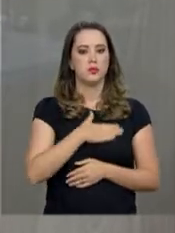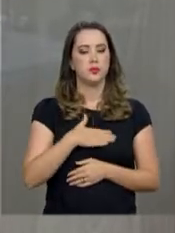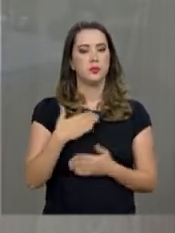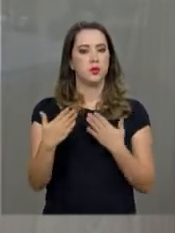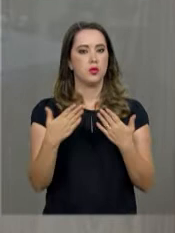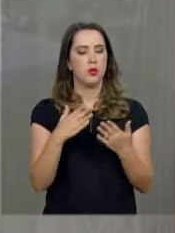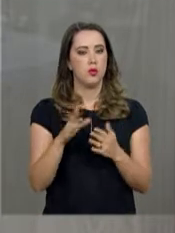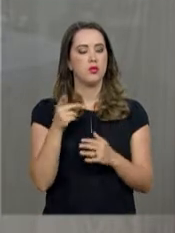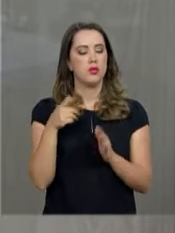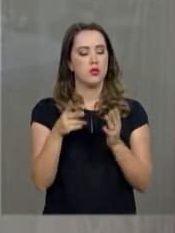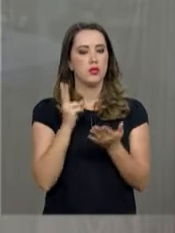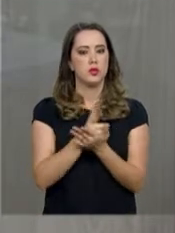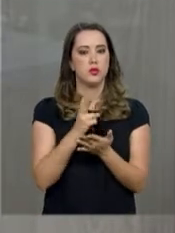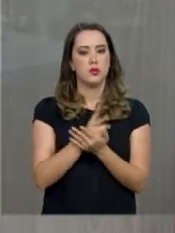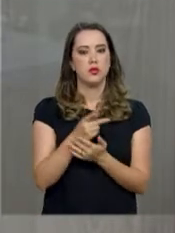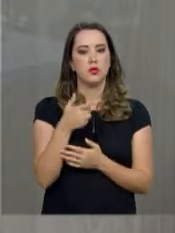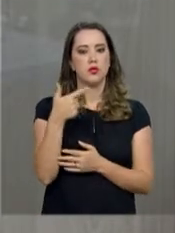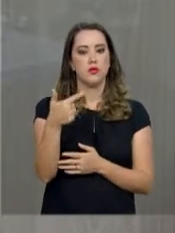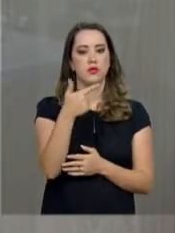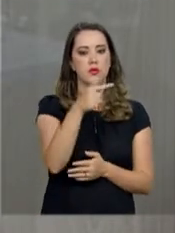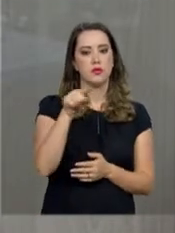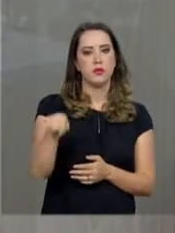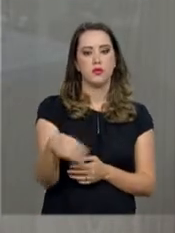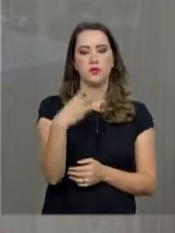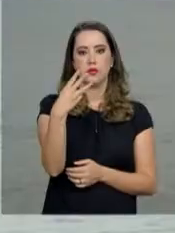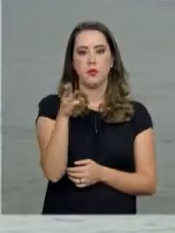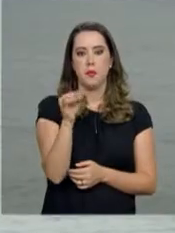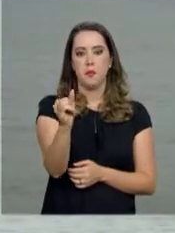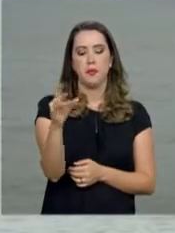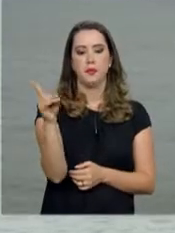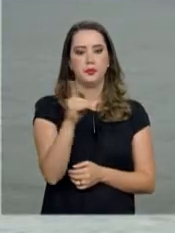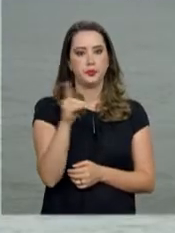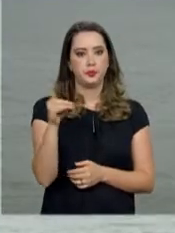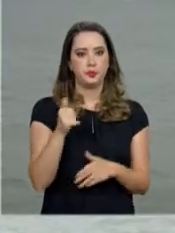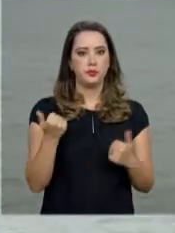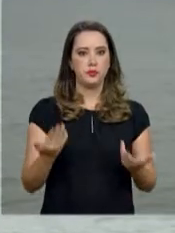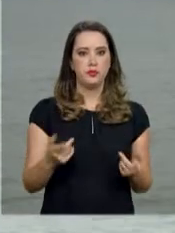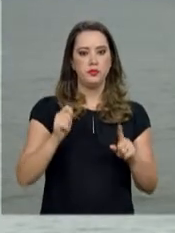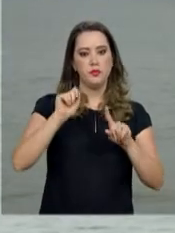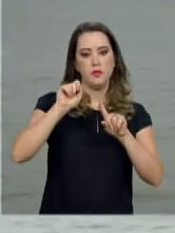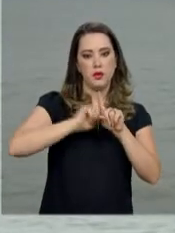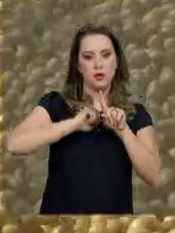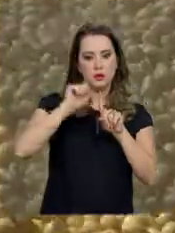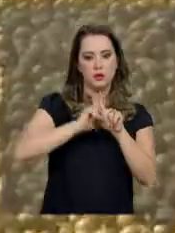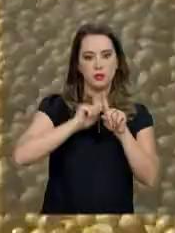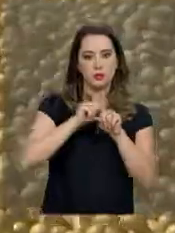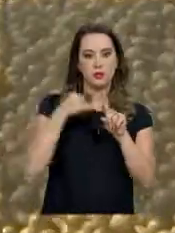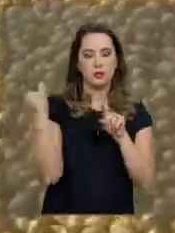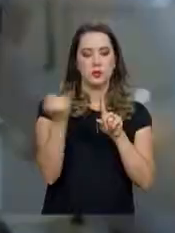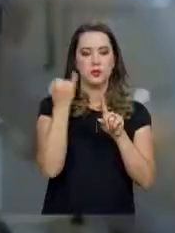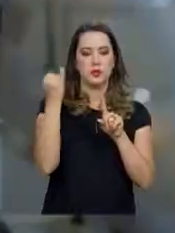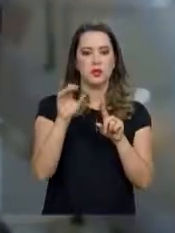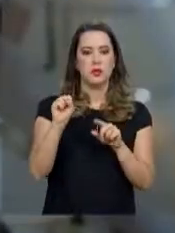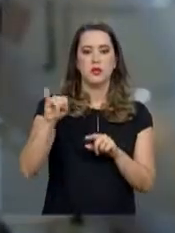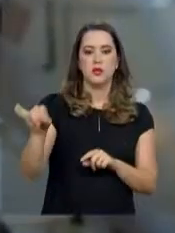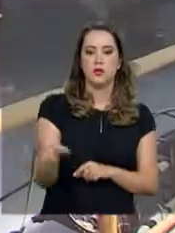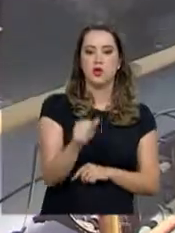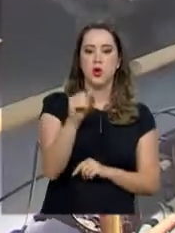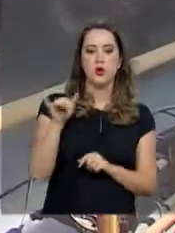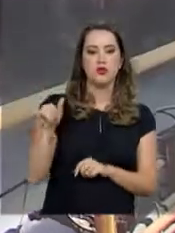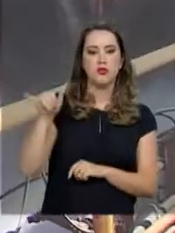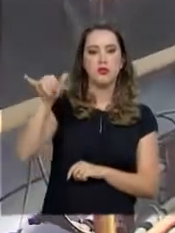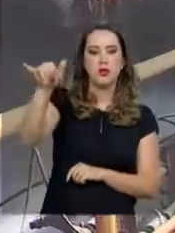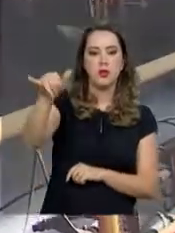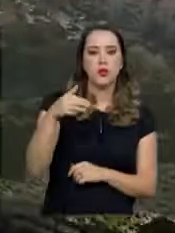2011 22,3 bilhões de dólares no mês os destaques das exportações foram soja aviões